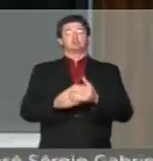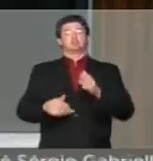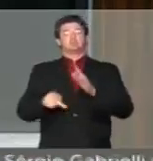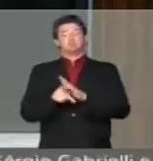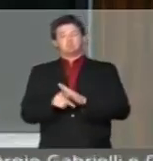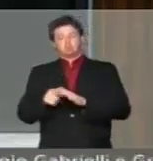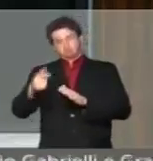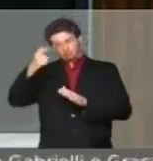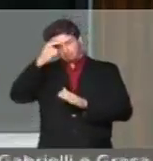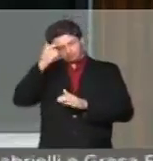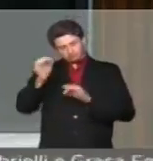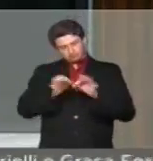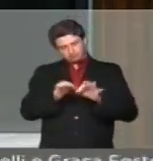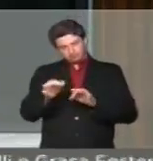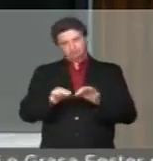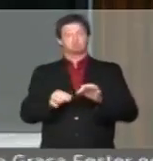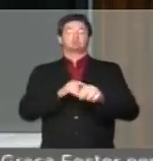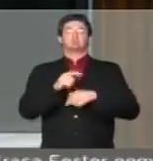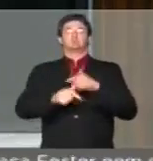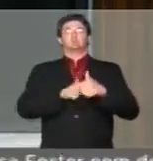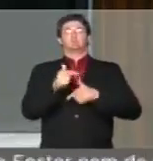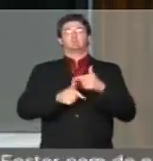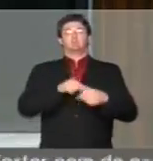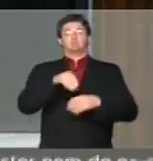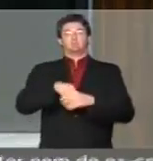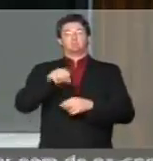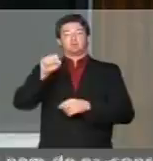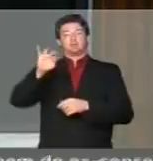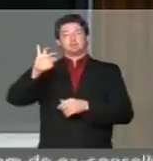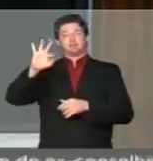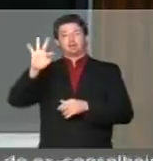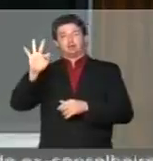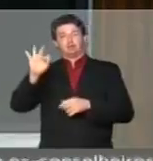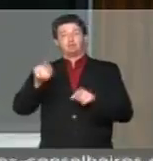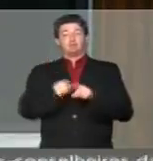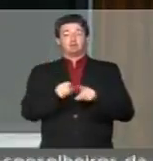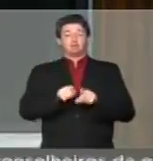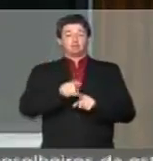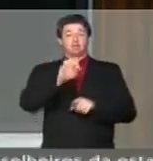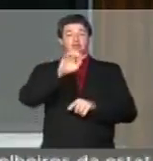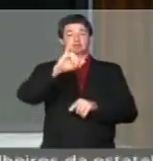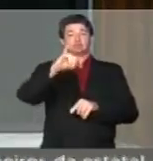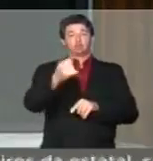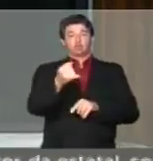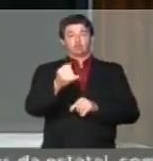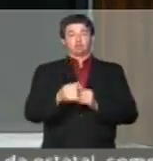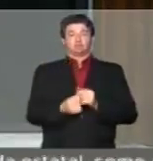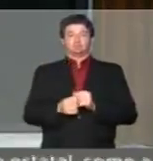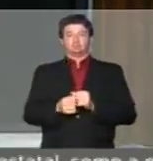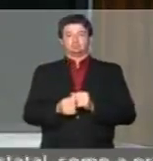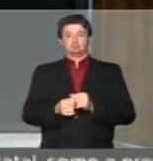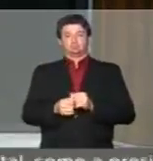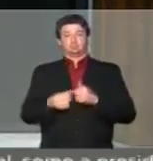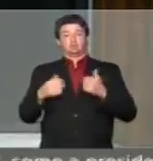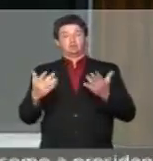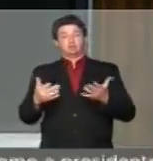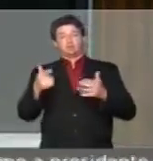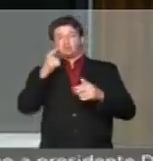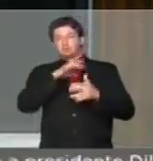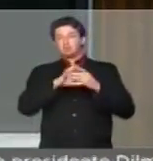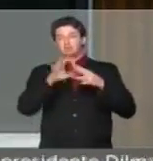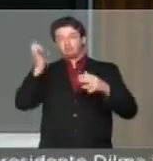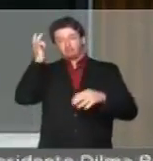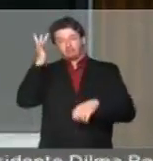à racionalização dos trabalhos no Superior Tribunal Federal e no Superior Tribunal de Justiça, de modo a